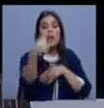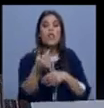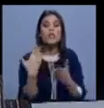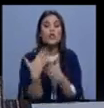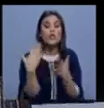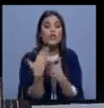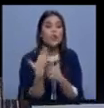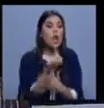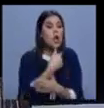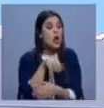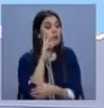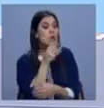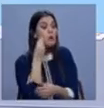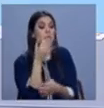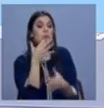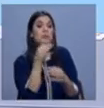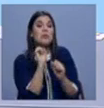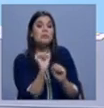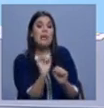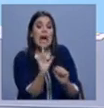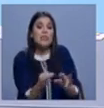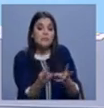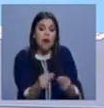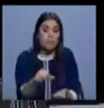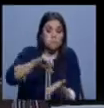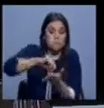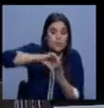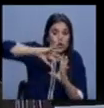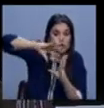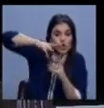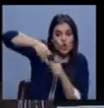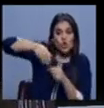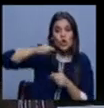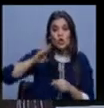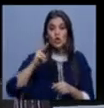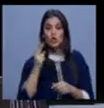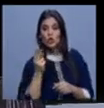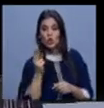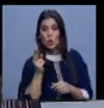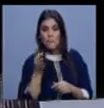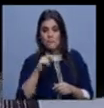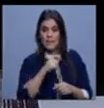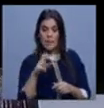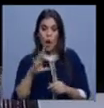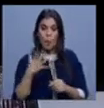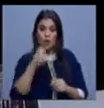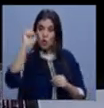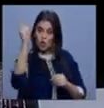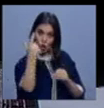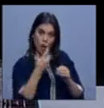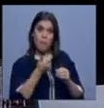se vai comportar a massa, a densidade desse Júpiter, do nosso Júpiter, quando a nossa própria estrela se transformar numa gigante